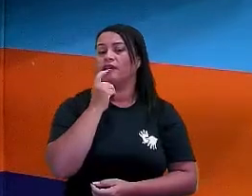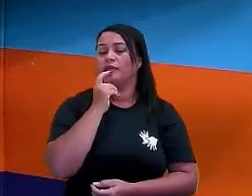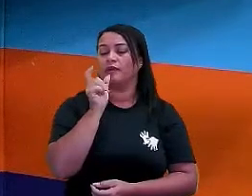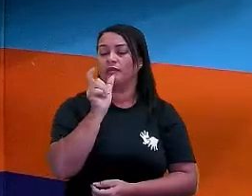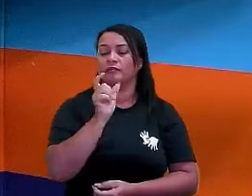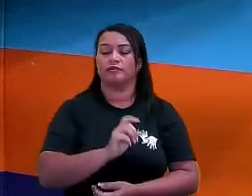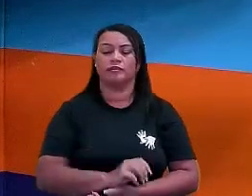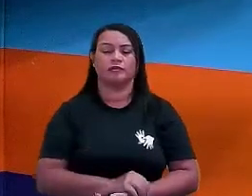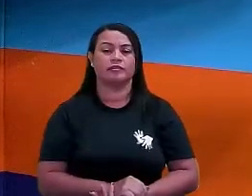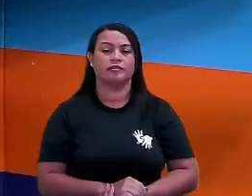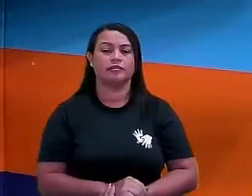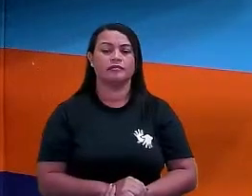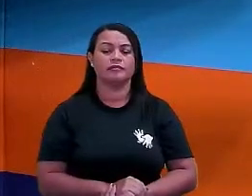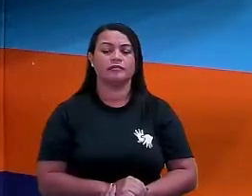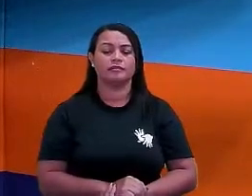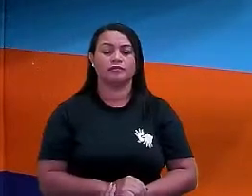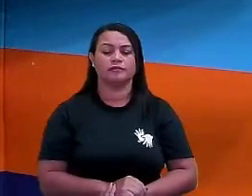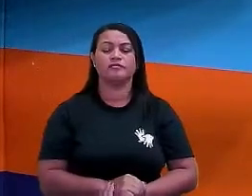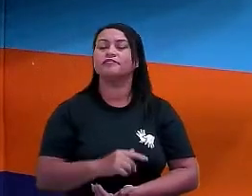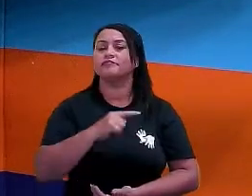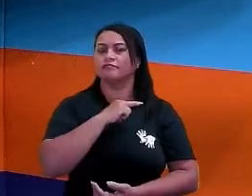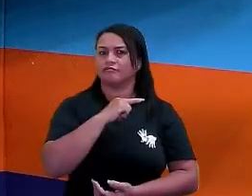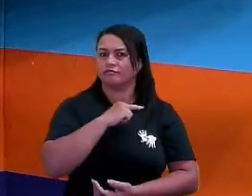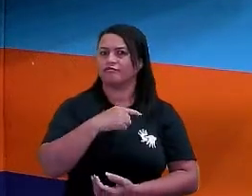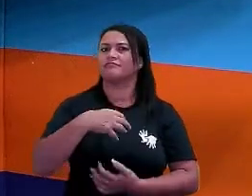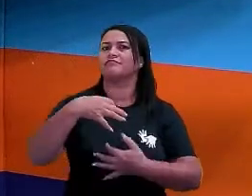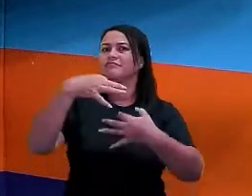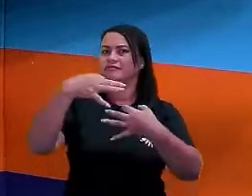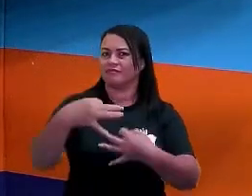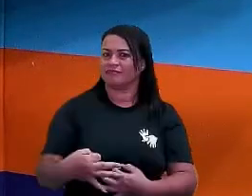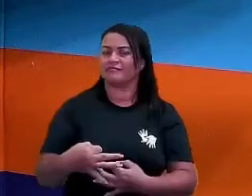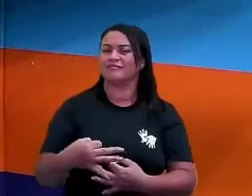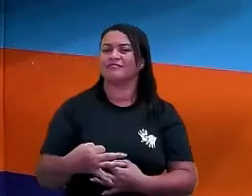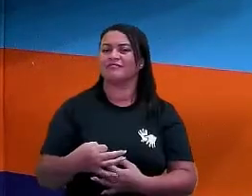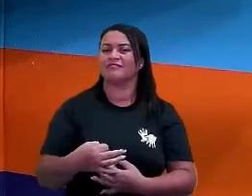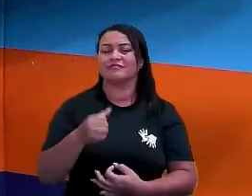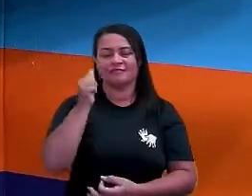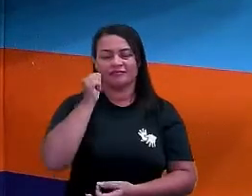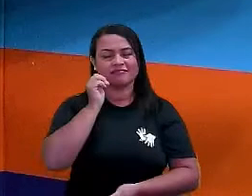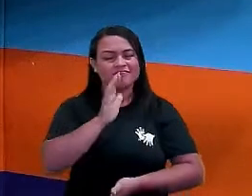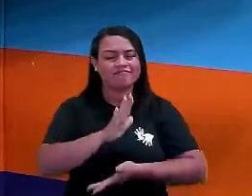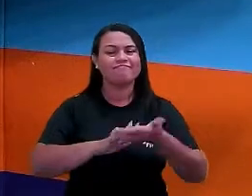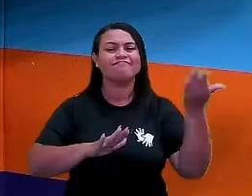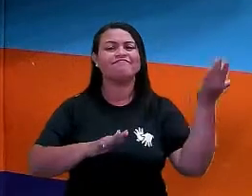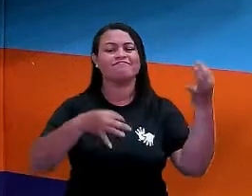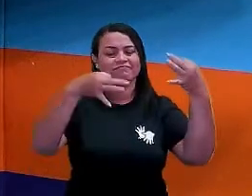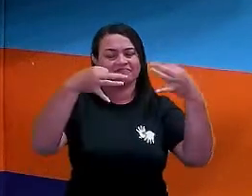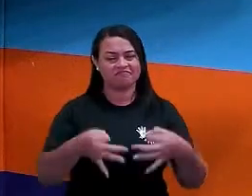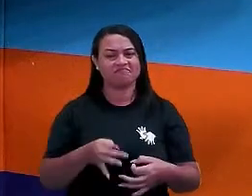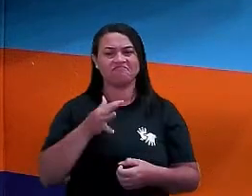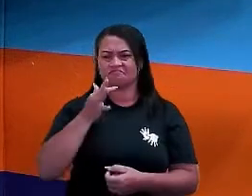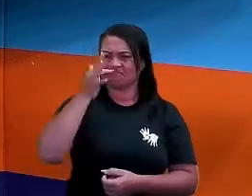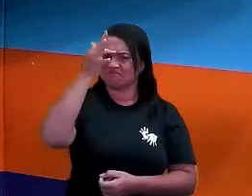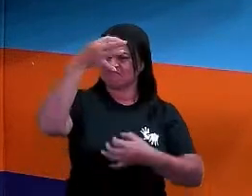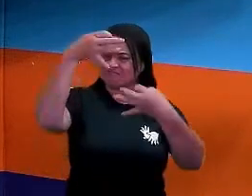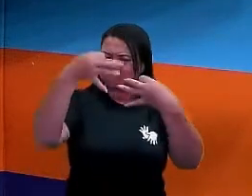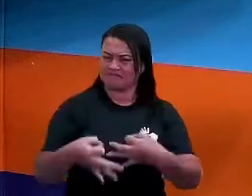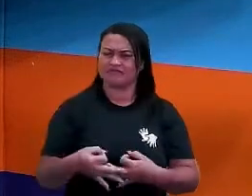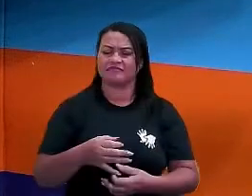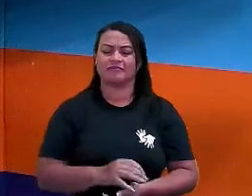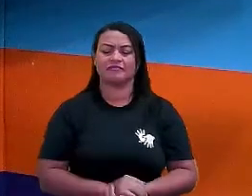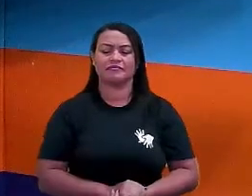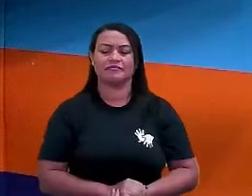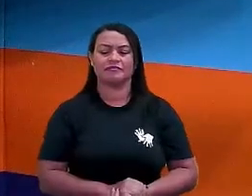Ou seja, eu tenho certeza que ela vai. É um futuro certo. No